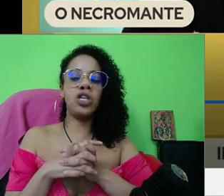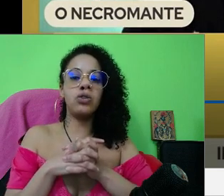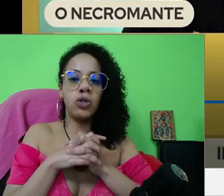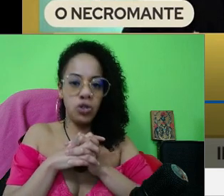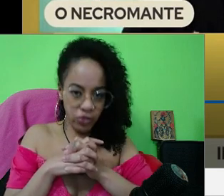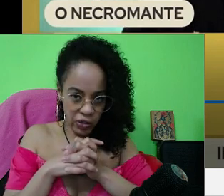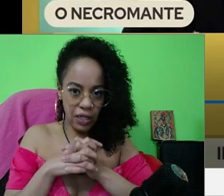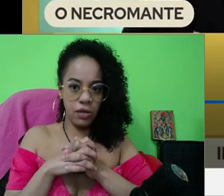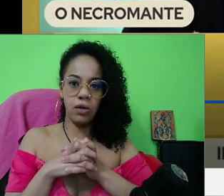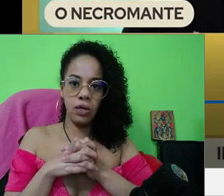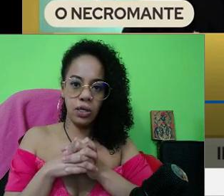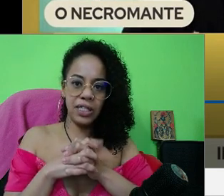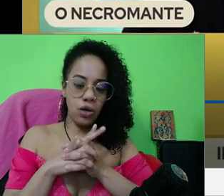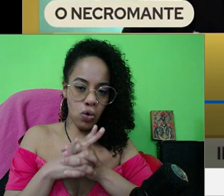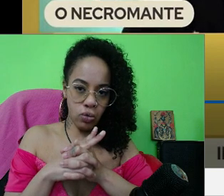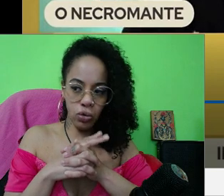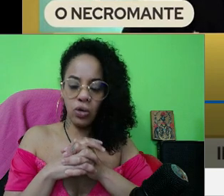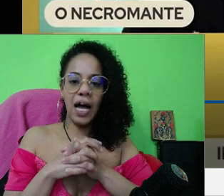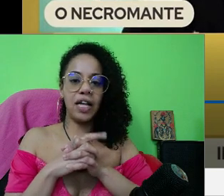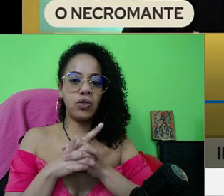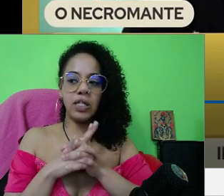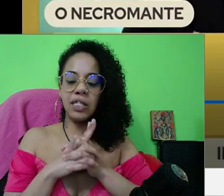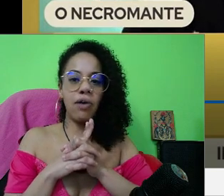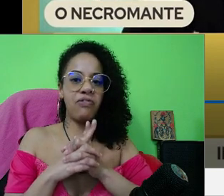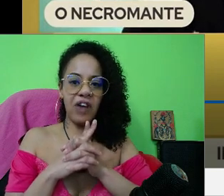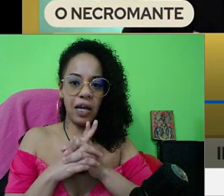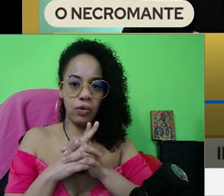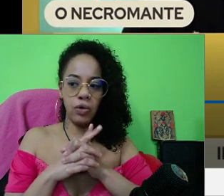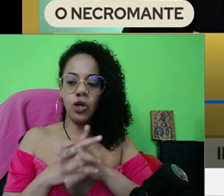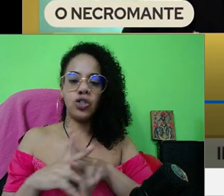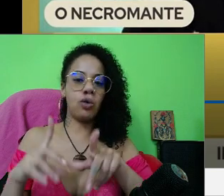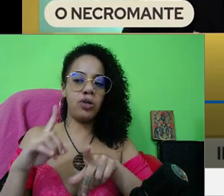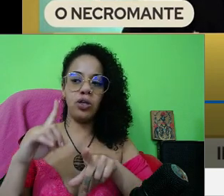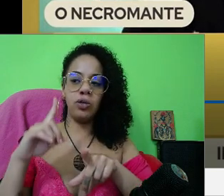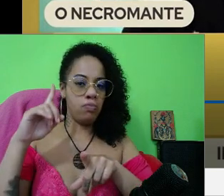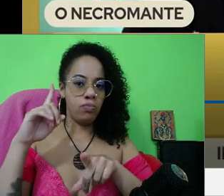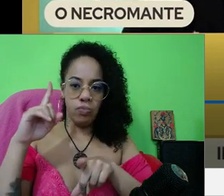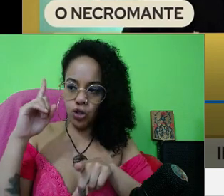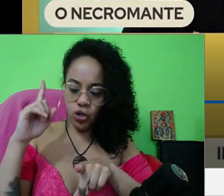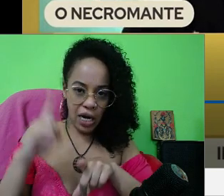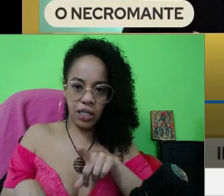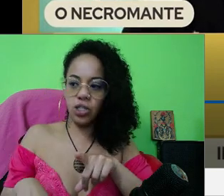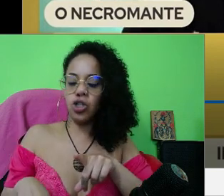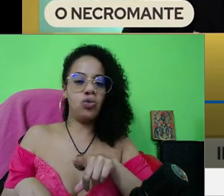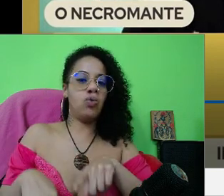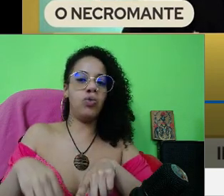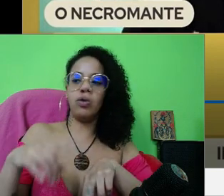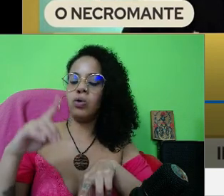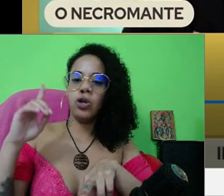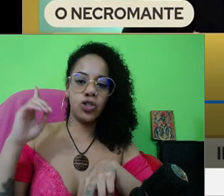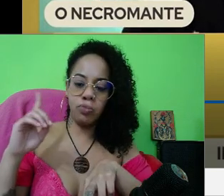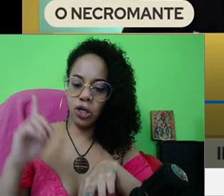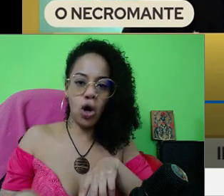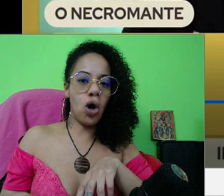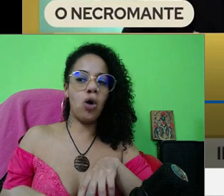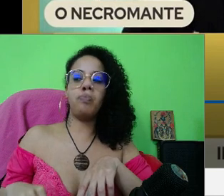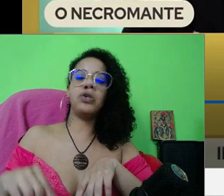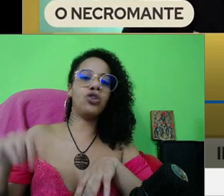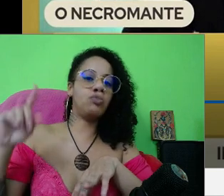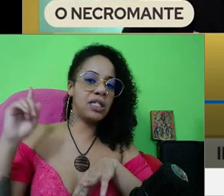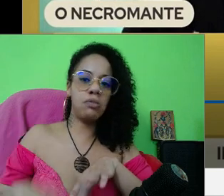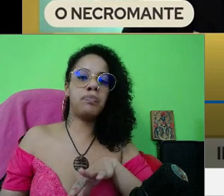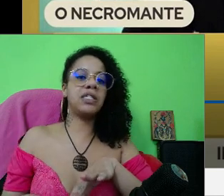meu canal não gira em torno de você segundo as coisas que eu falo sobre jornadas de Junho sobre